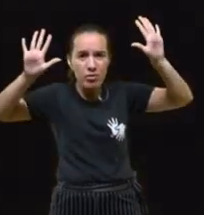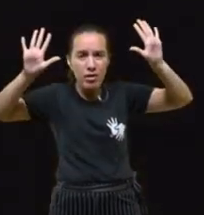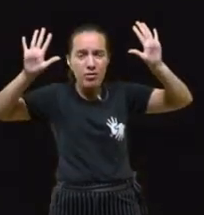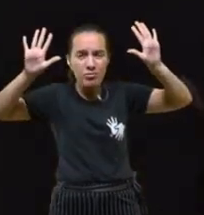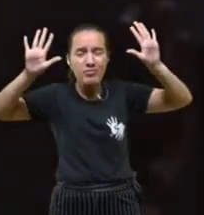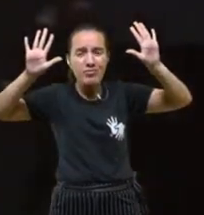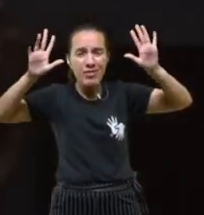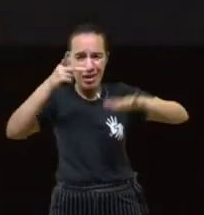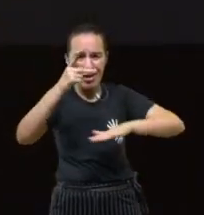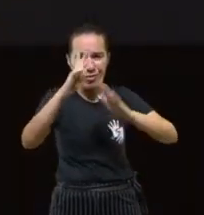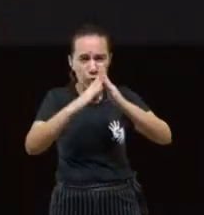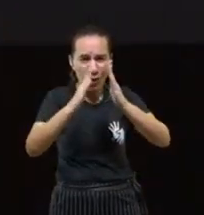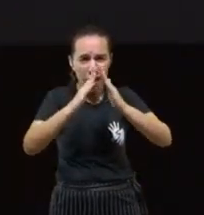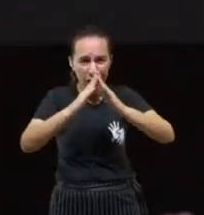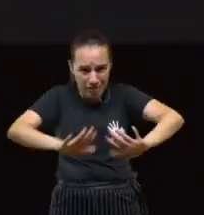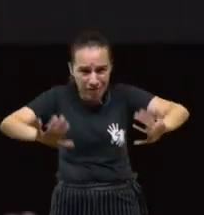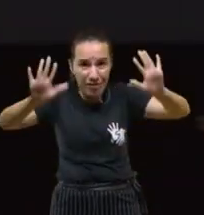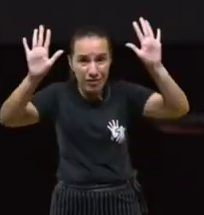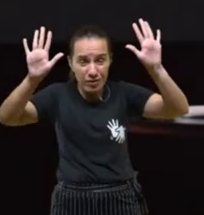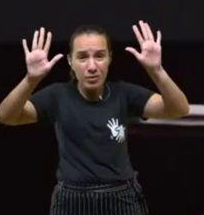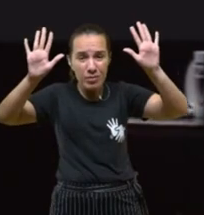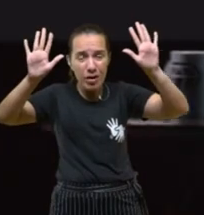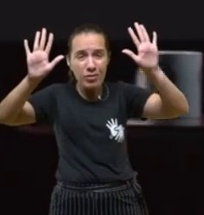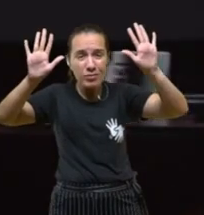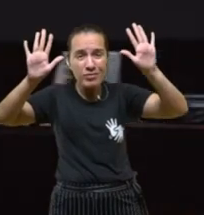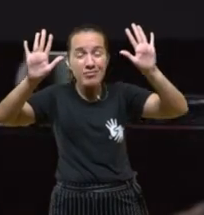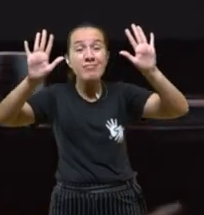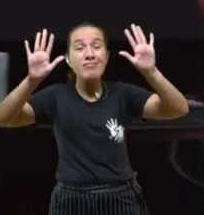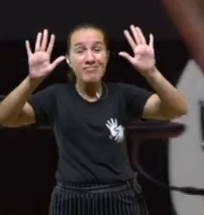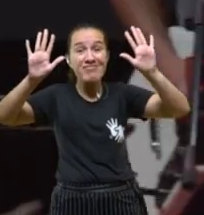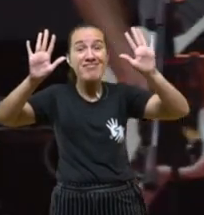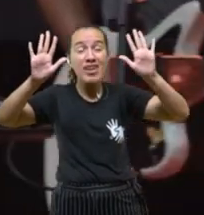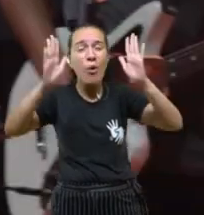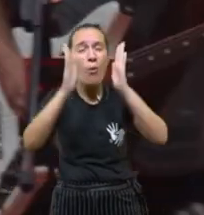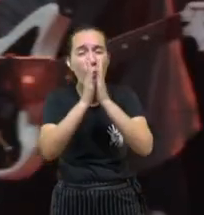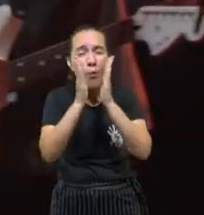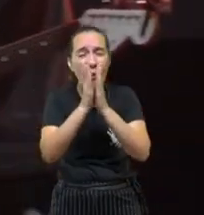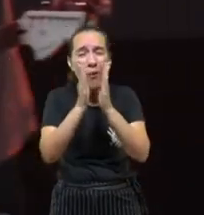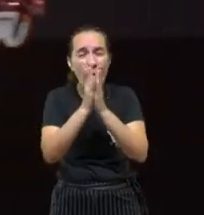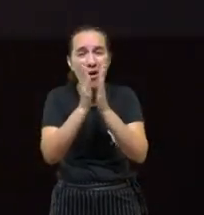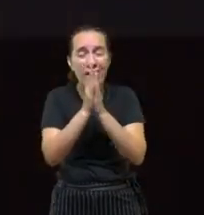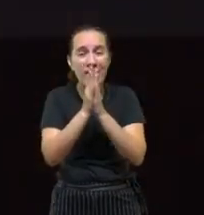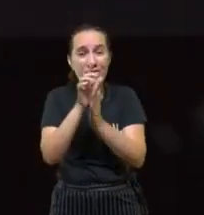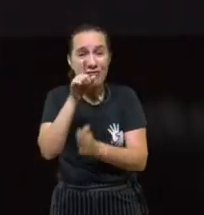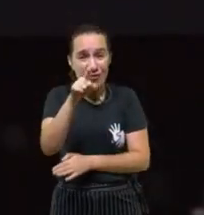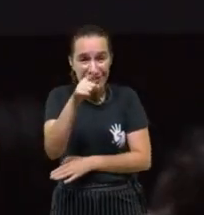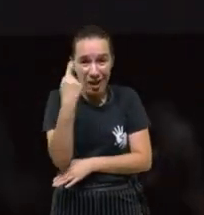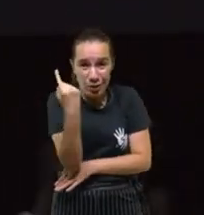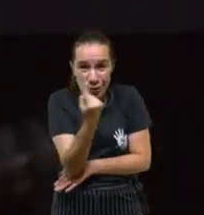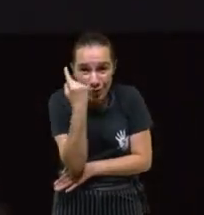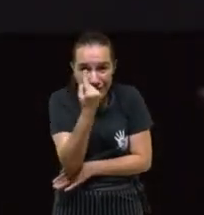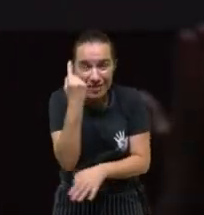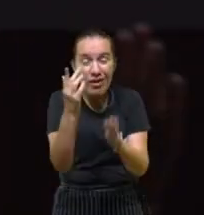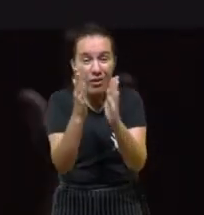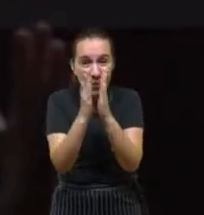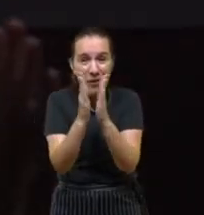a falar para Ele: Jesus, me revela o seu amor. Fala para Ele, Rabai Alavashi.